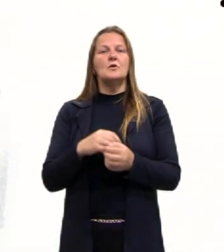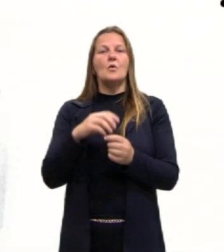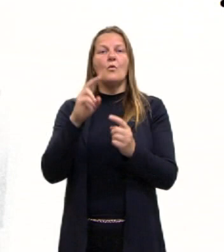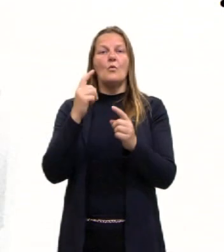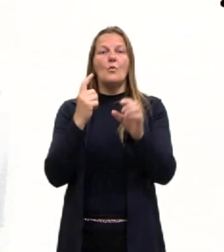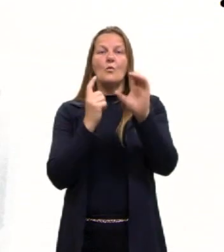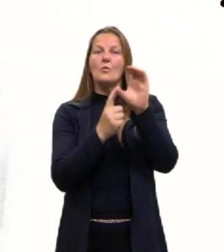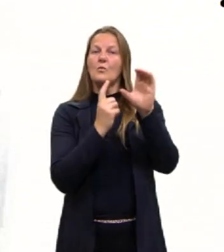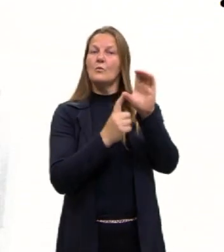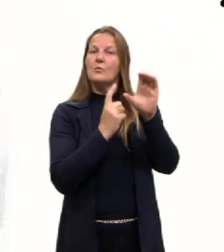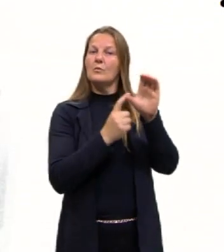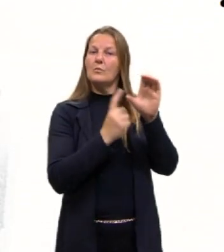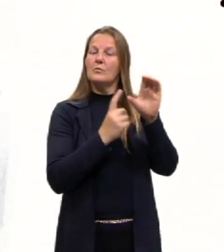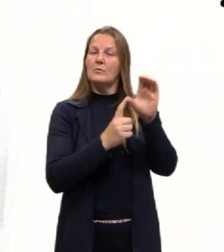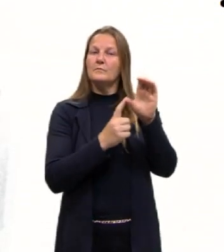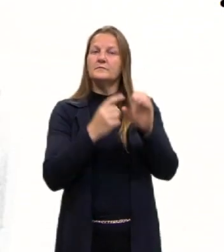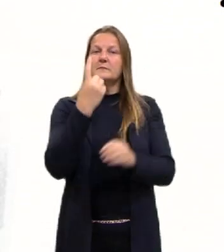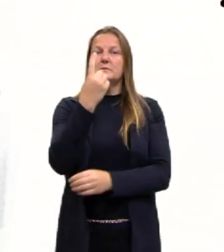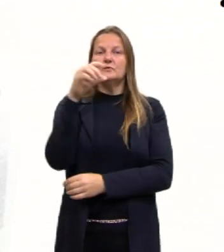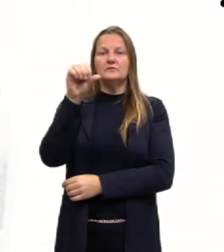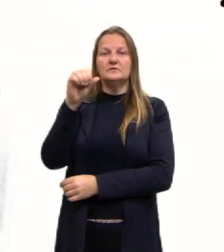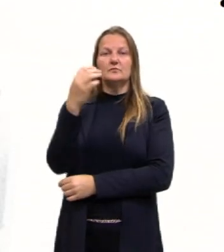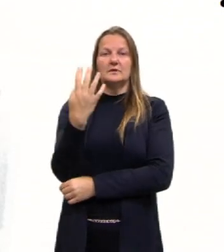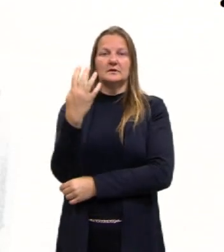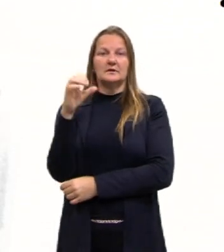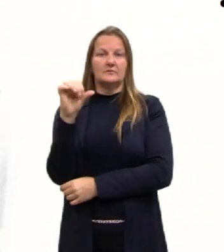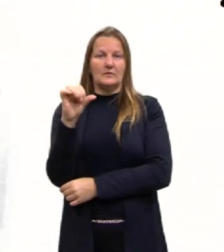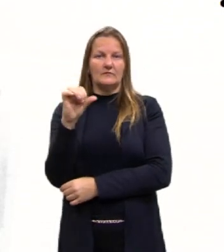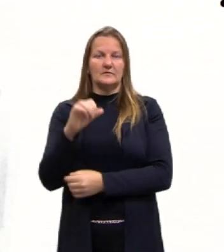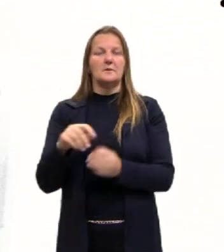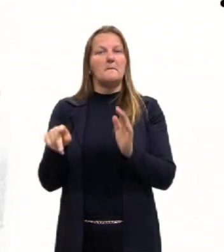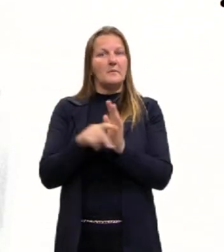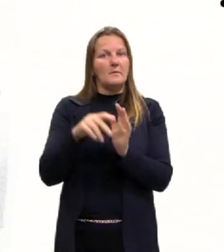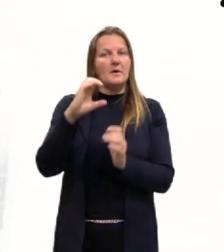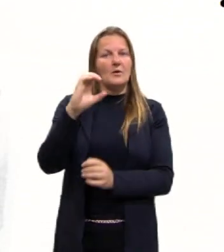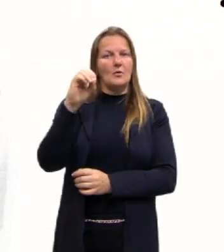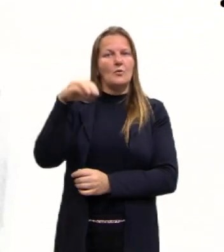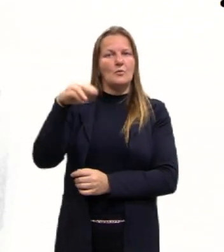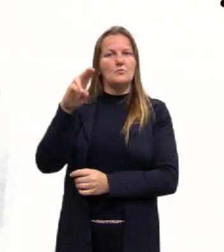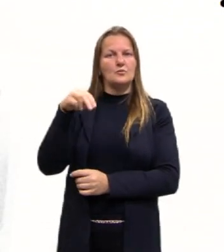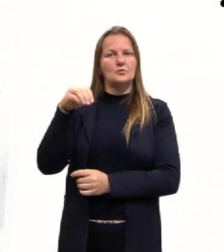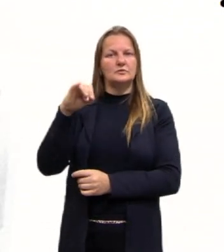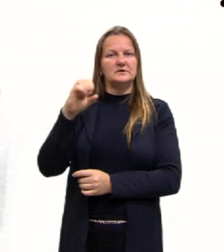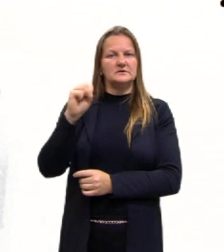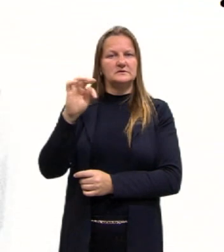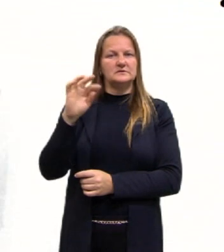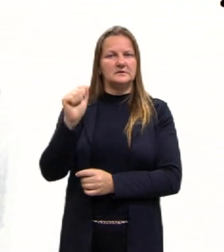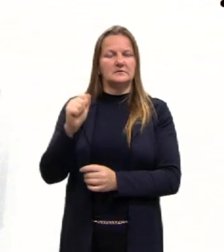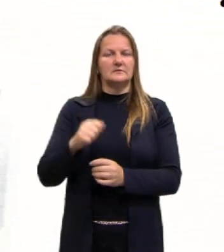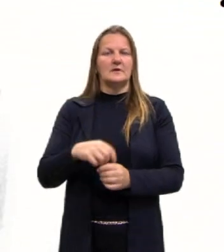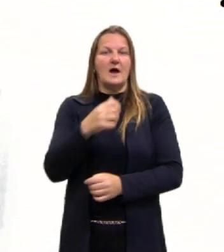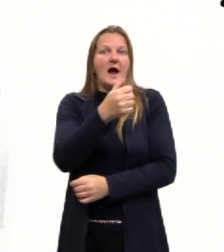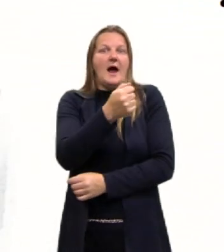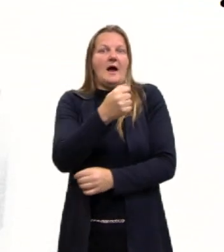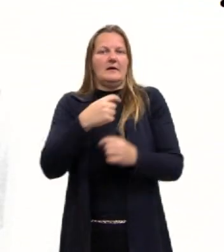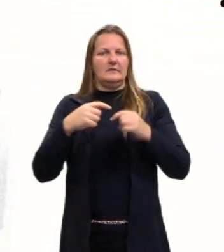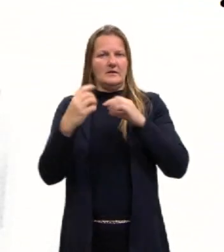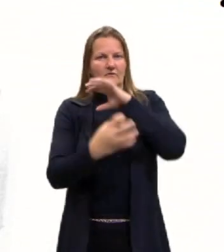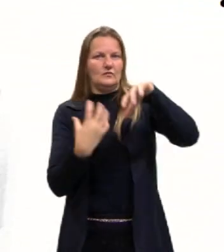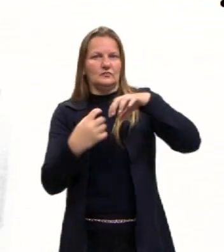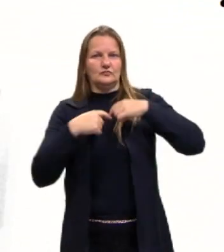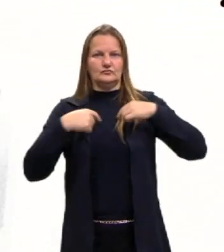de 1949 antes teve uma outra revolução né que não é a Revolução Chinesa